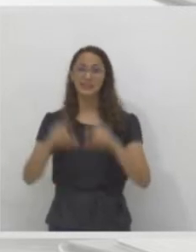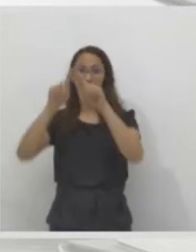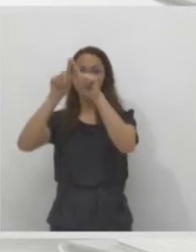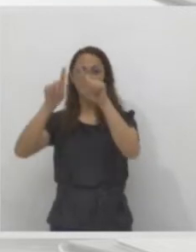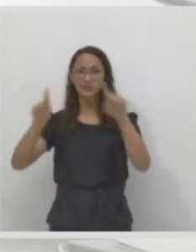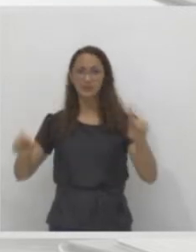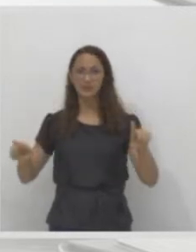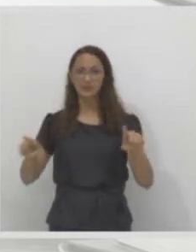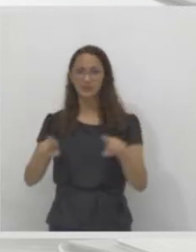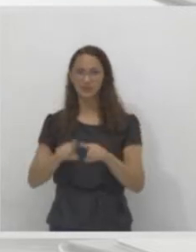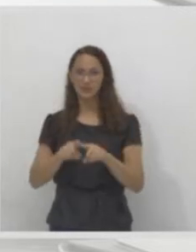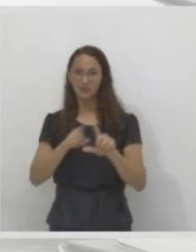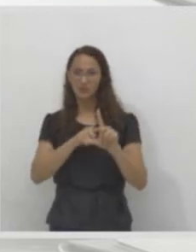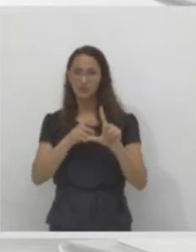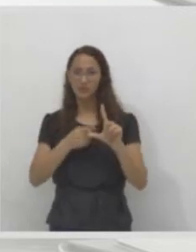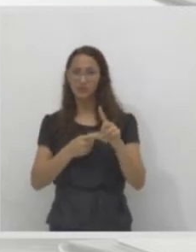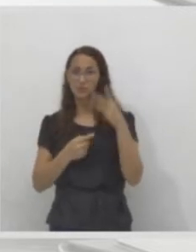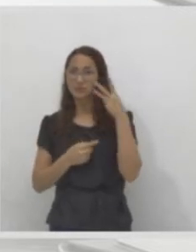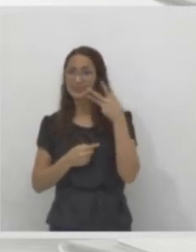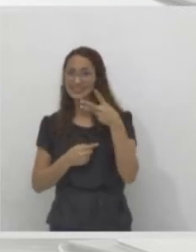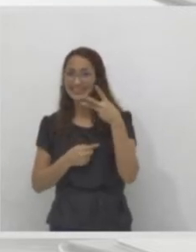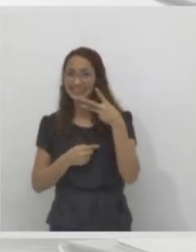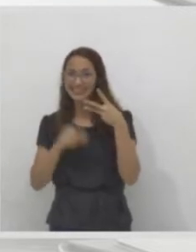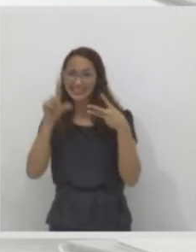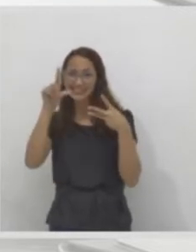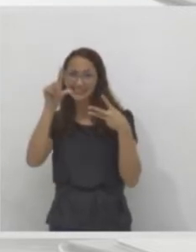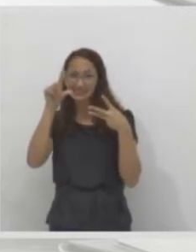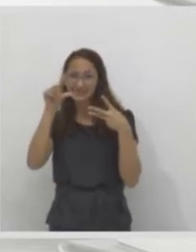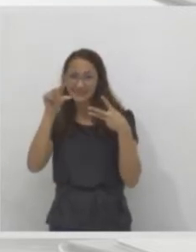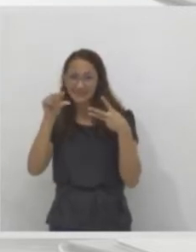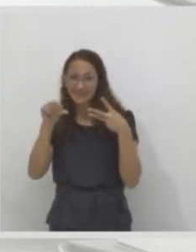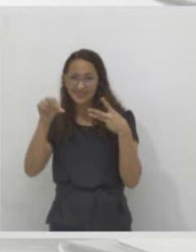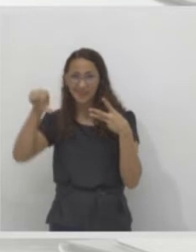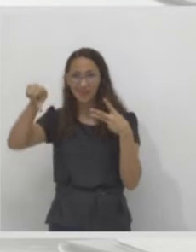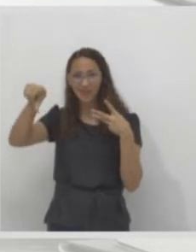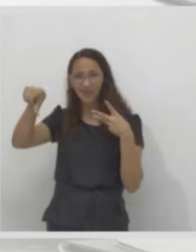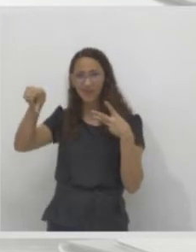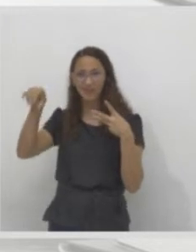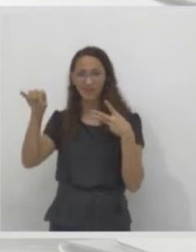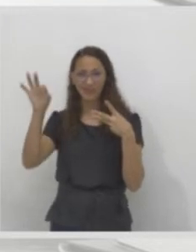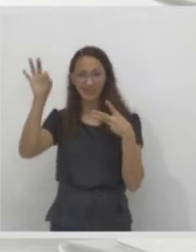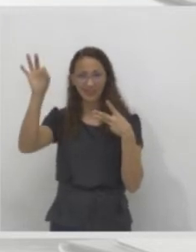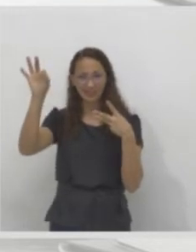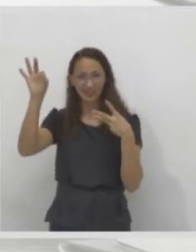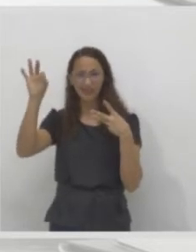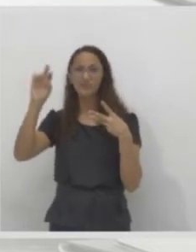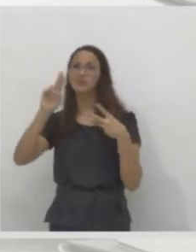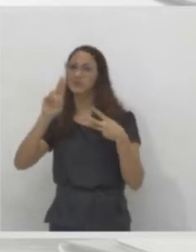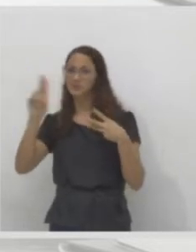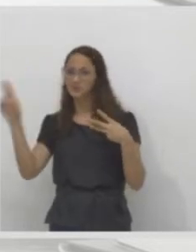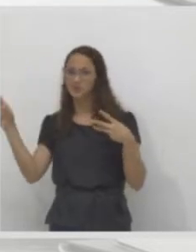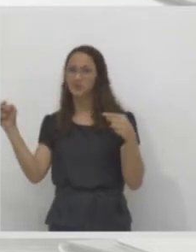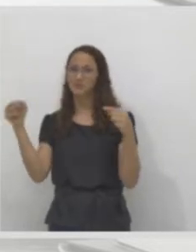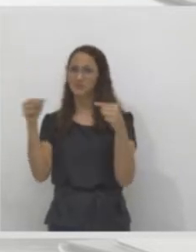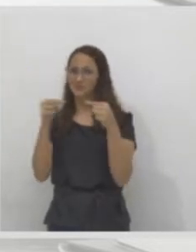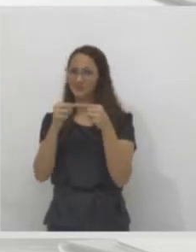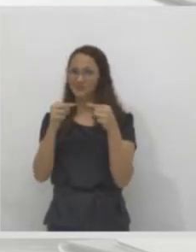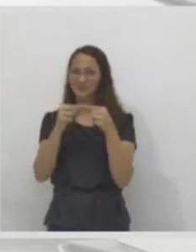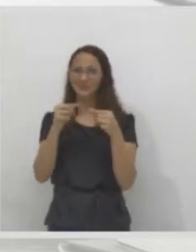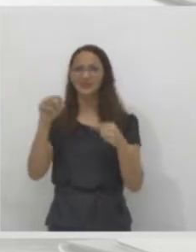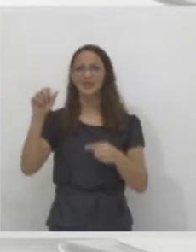ângulos são menores que 90 graus, eu posso classificá-lo como triângulo